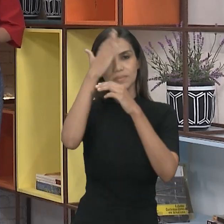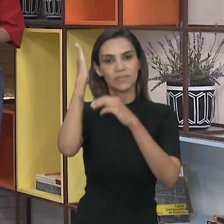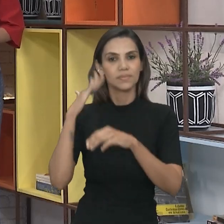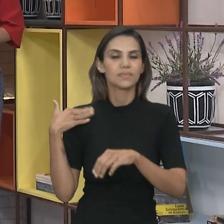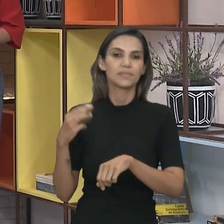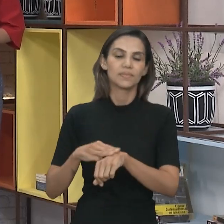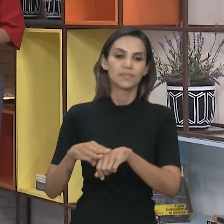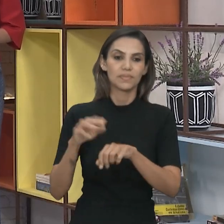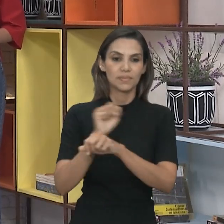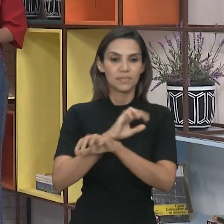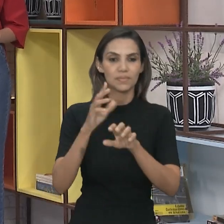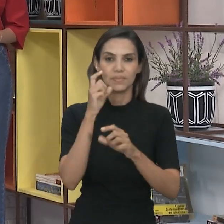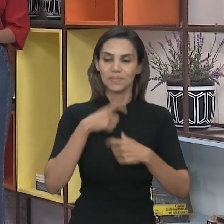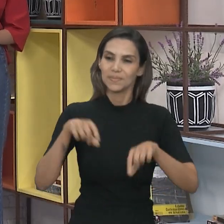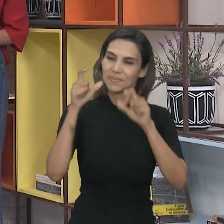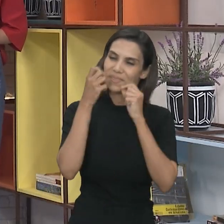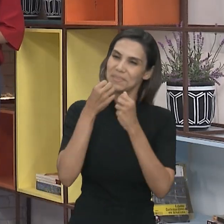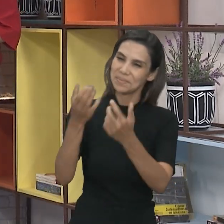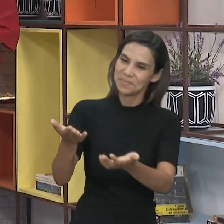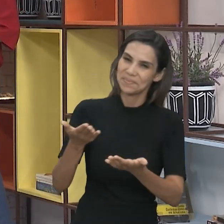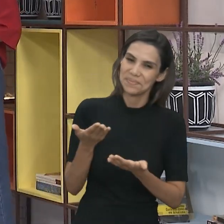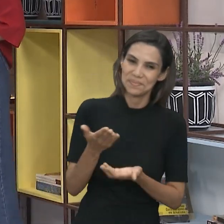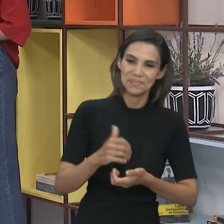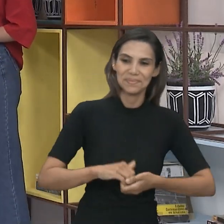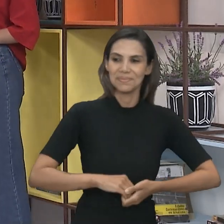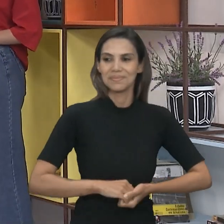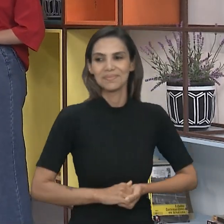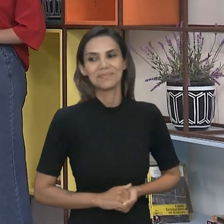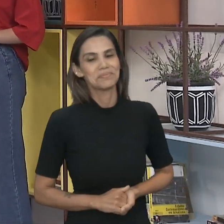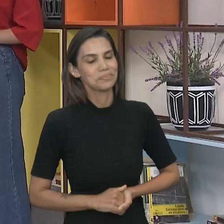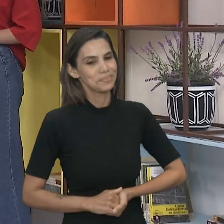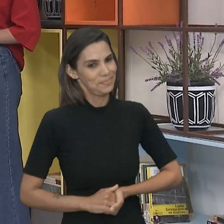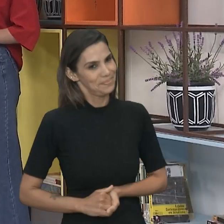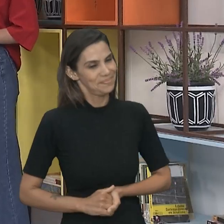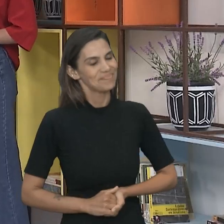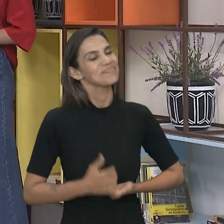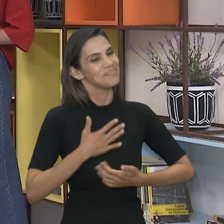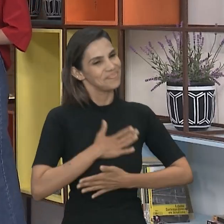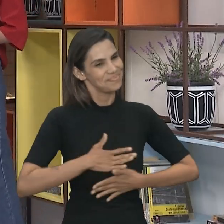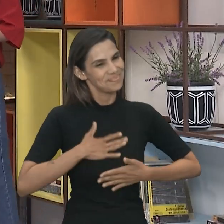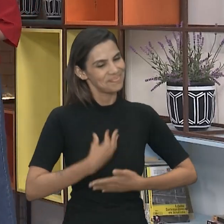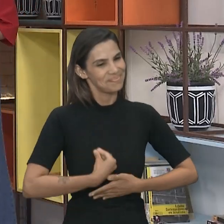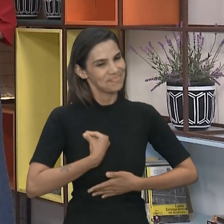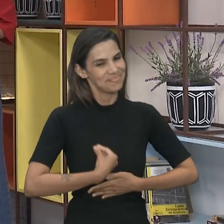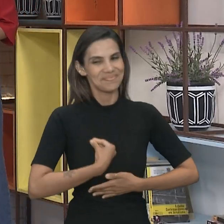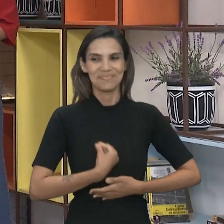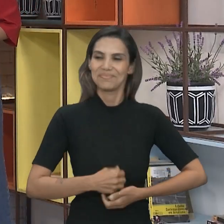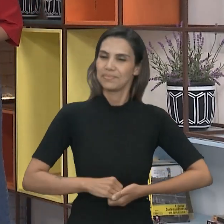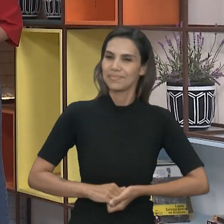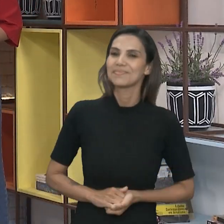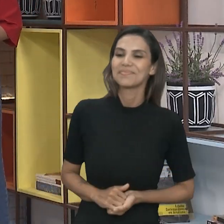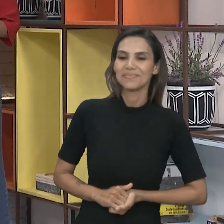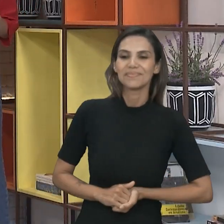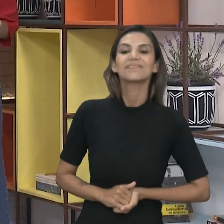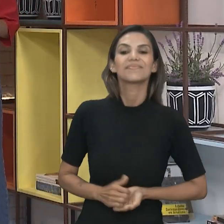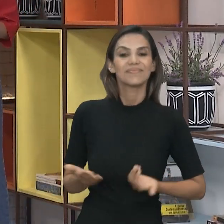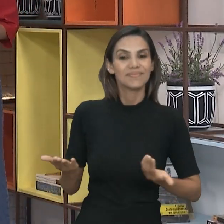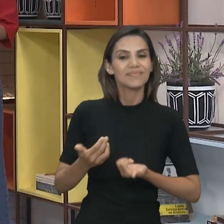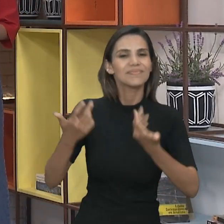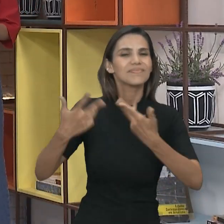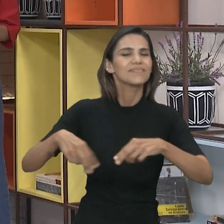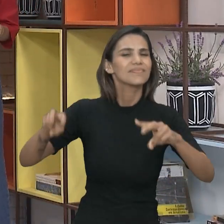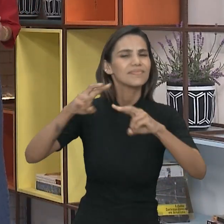castanhos claros e usa óculos. Seja bem-vinda, Ana. É um prazer estar com você, Isabela. E hoje a gente vai falar sobre